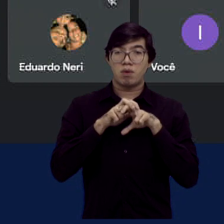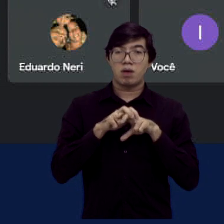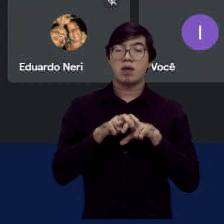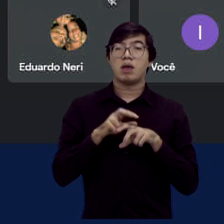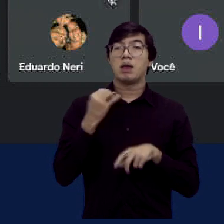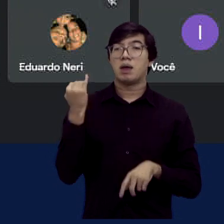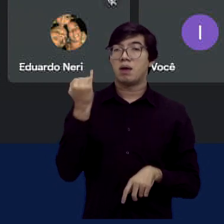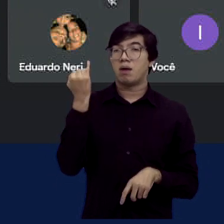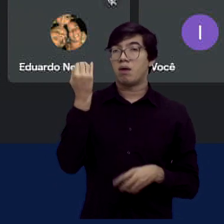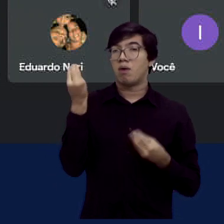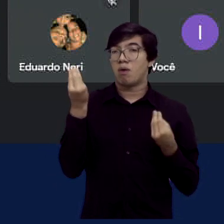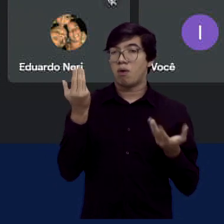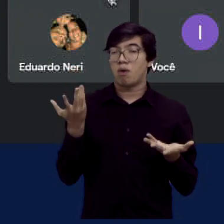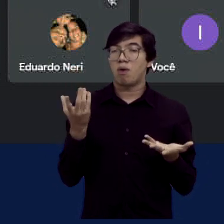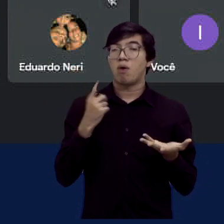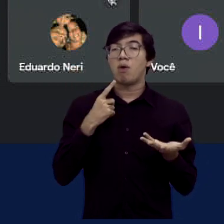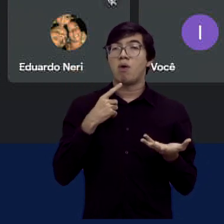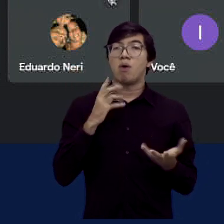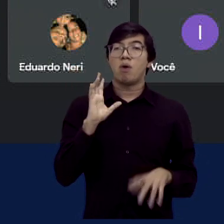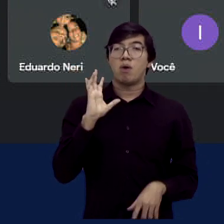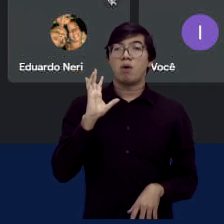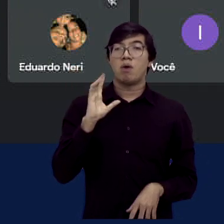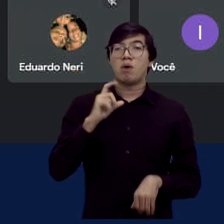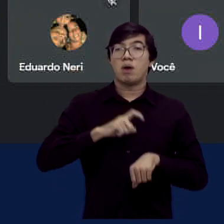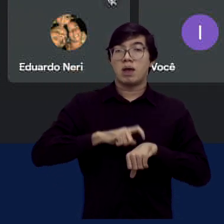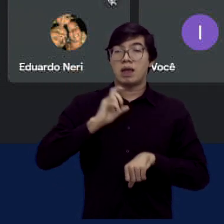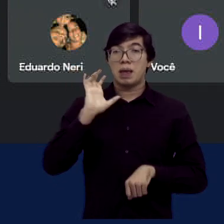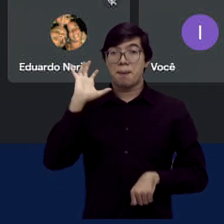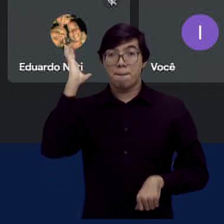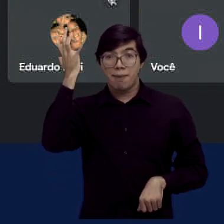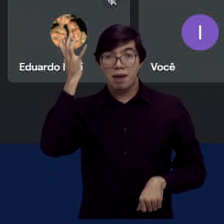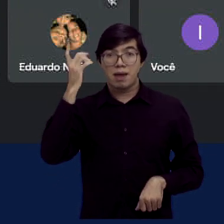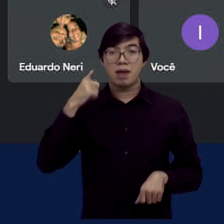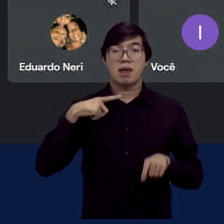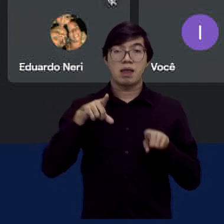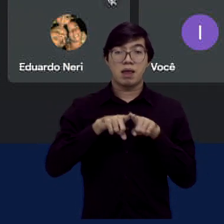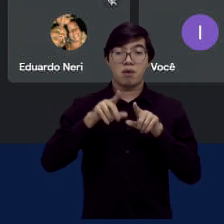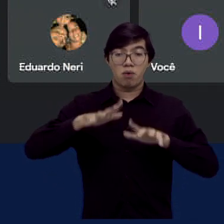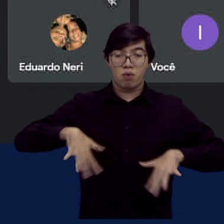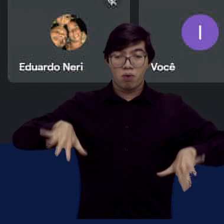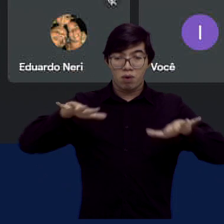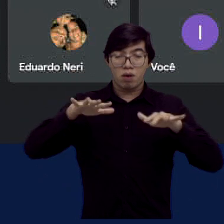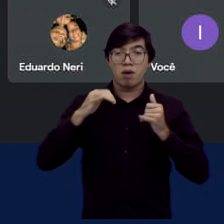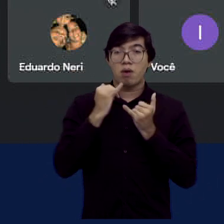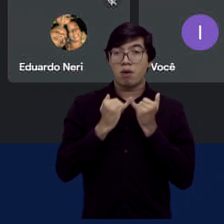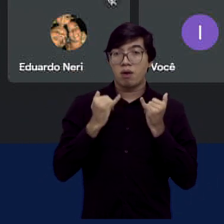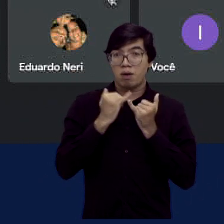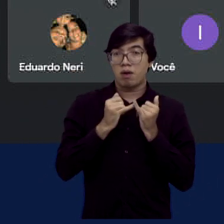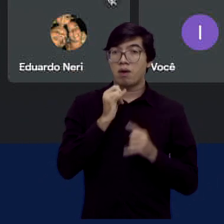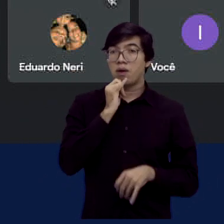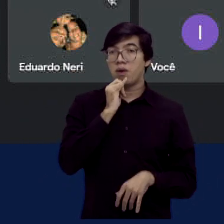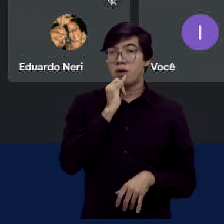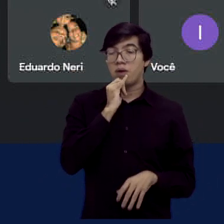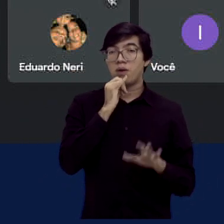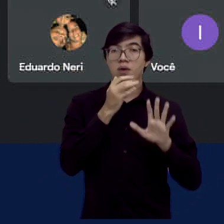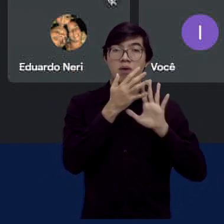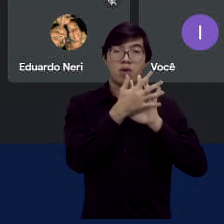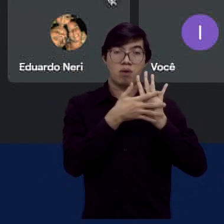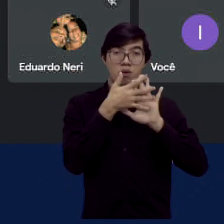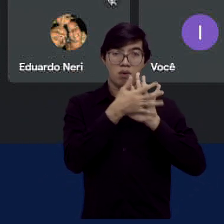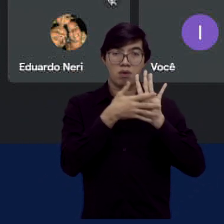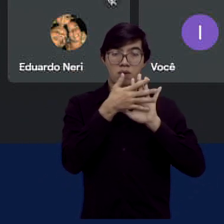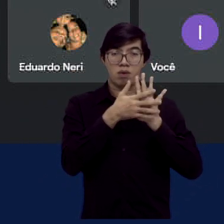coisas muito parecidas. Veja que, para eu falar sobre o peso da rotina, eu utilizei 3